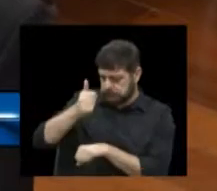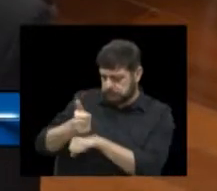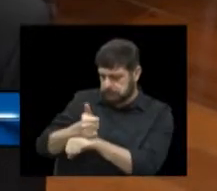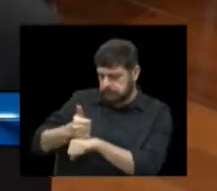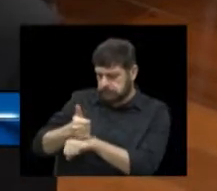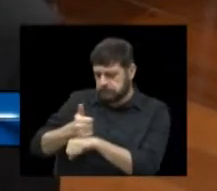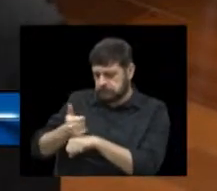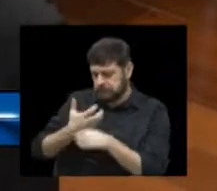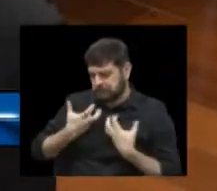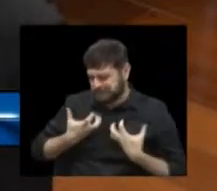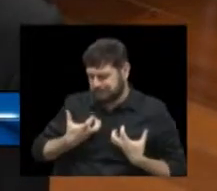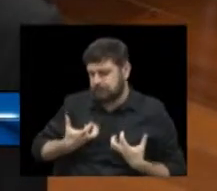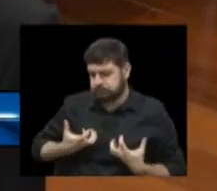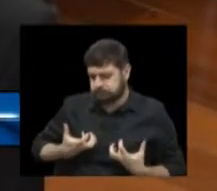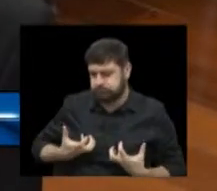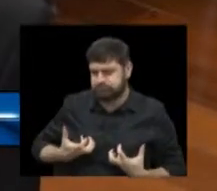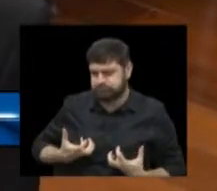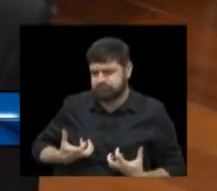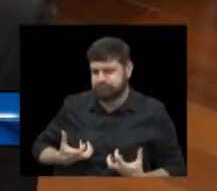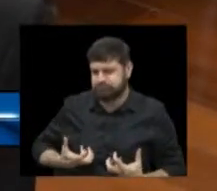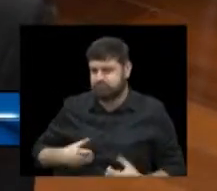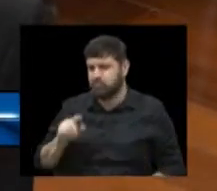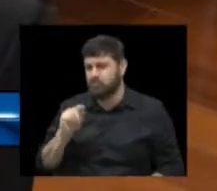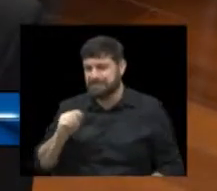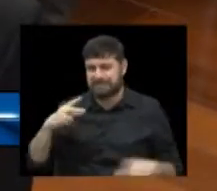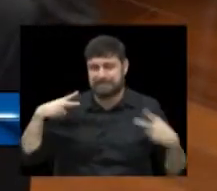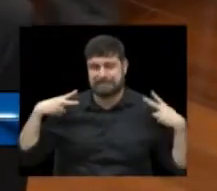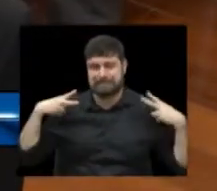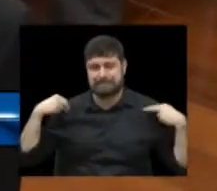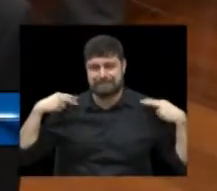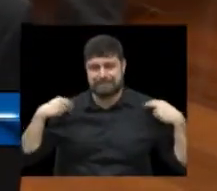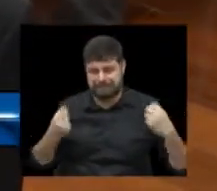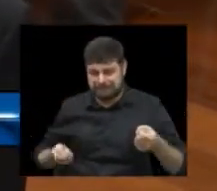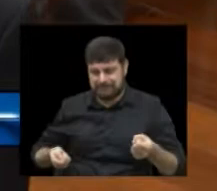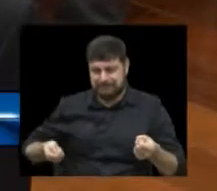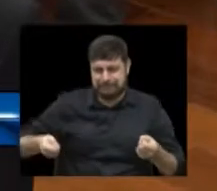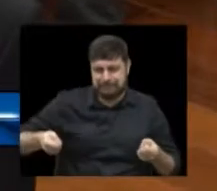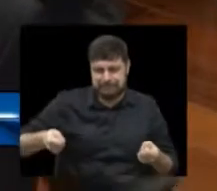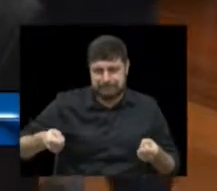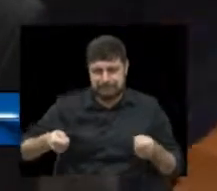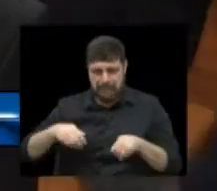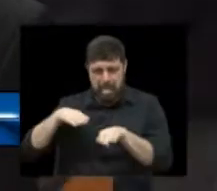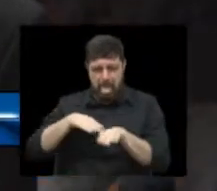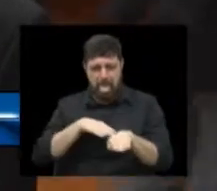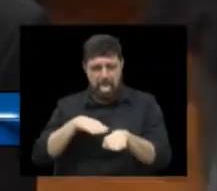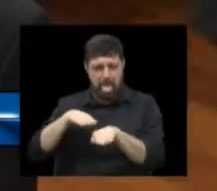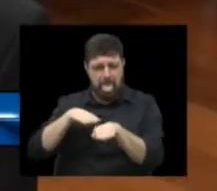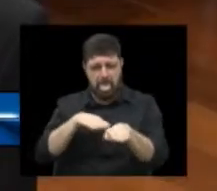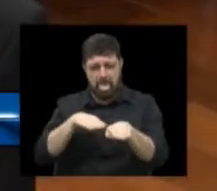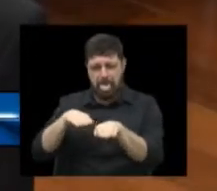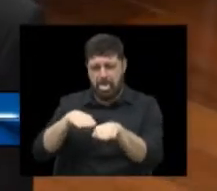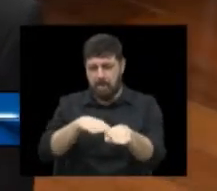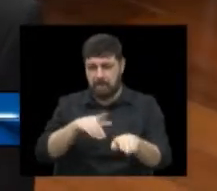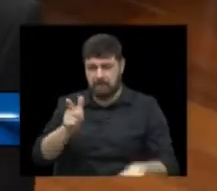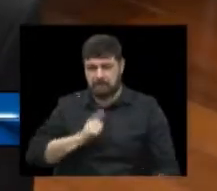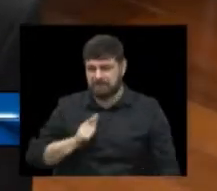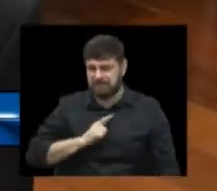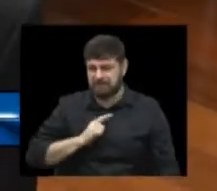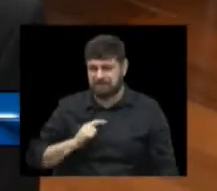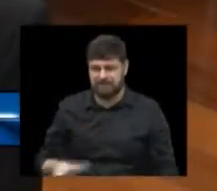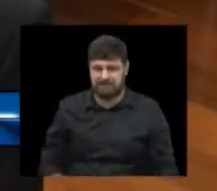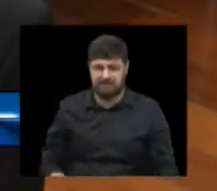mais estressantes é a de motorista de ônibus, que tem que enfrentar muitas